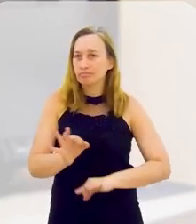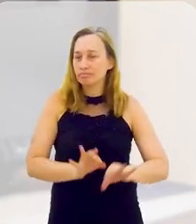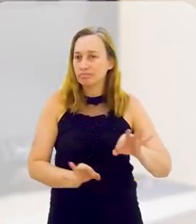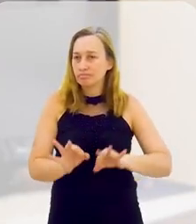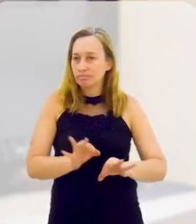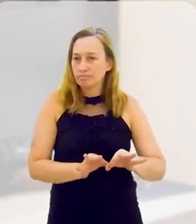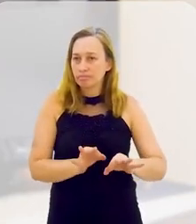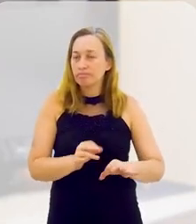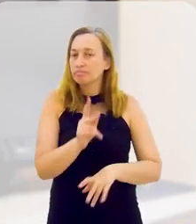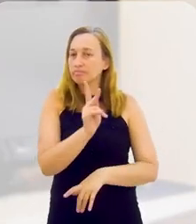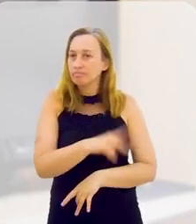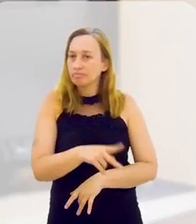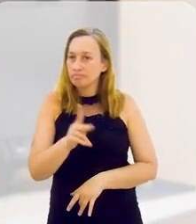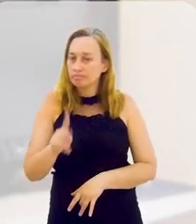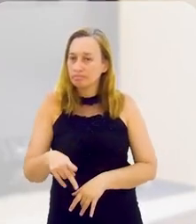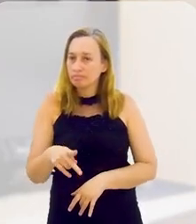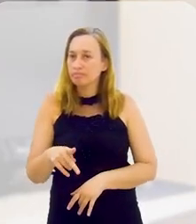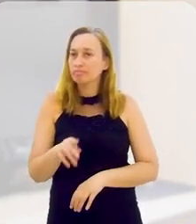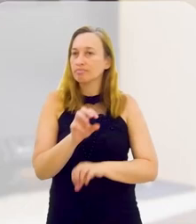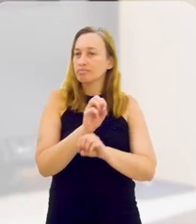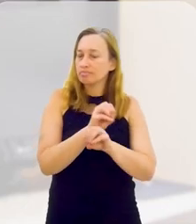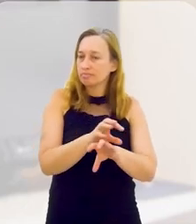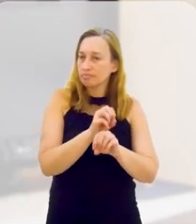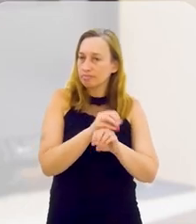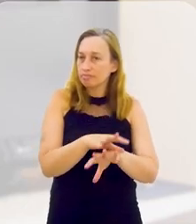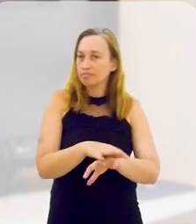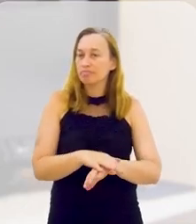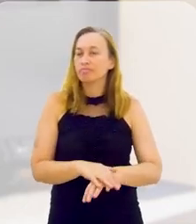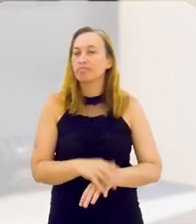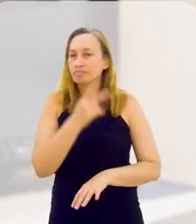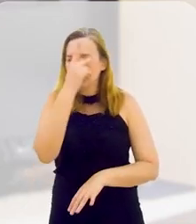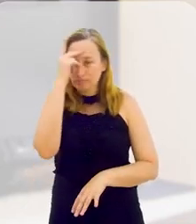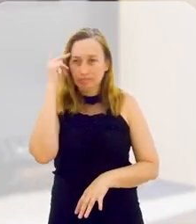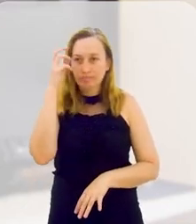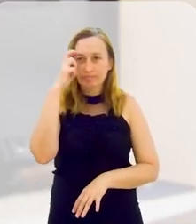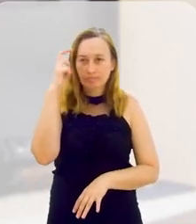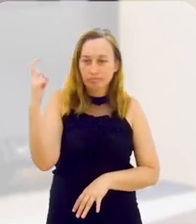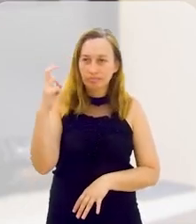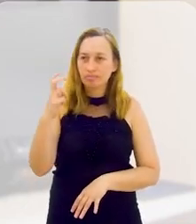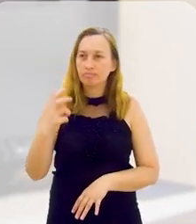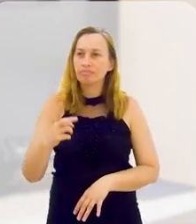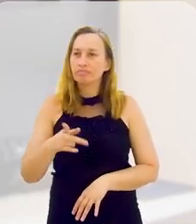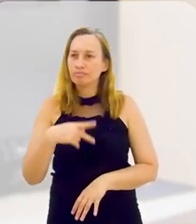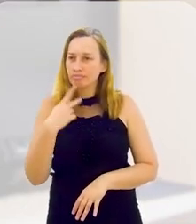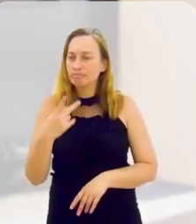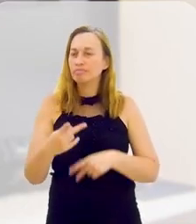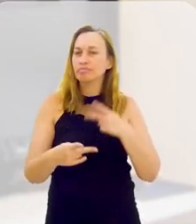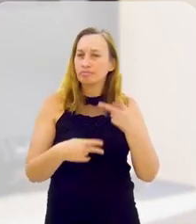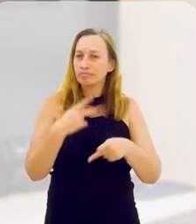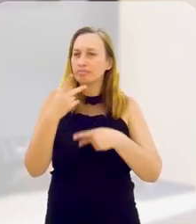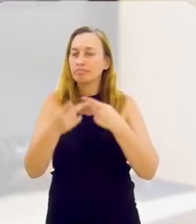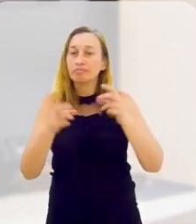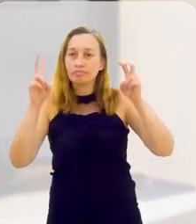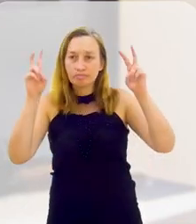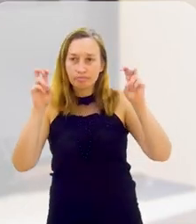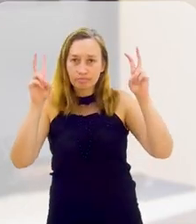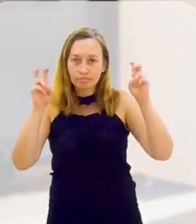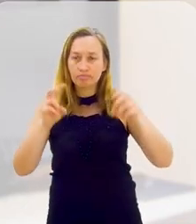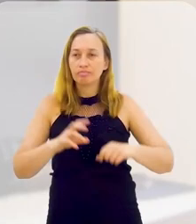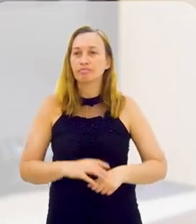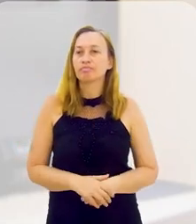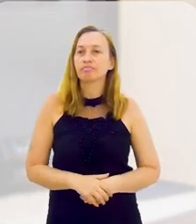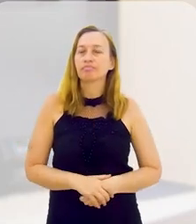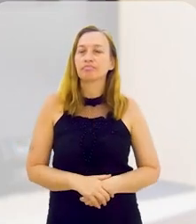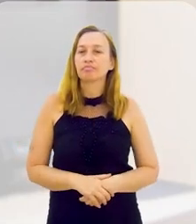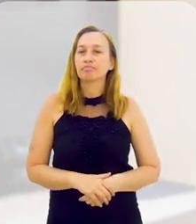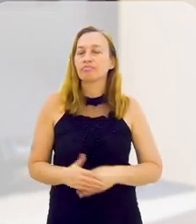dos projetos, os professores, os educadores, pessoal da cultura. A gente vem falando muito